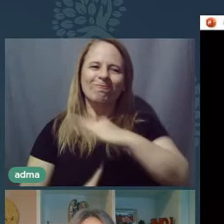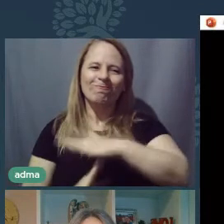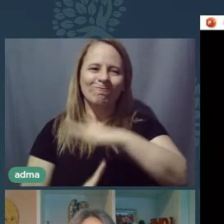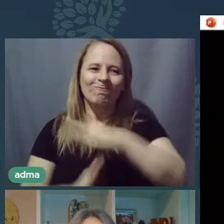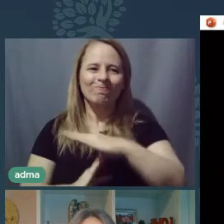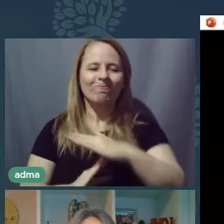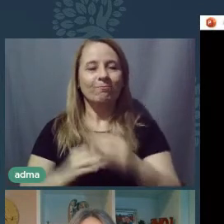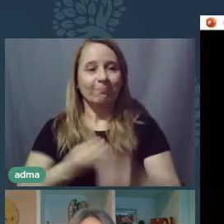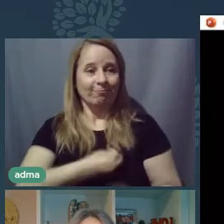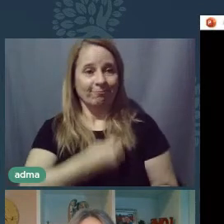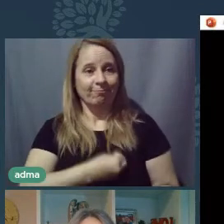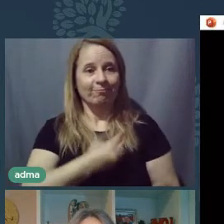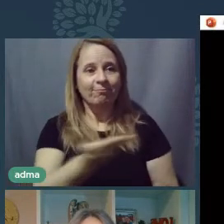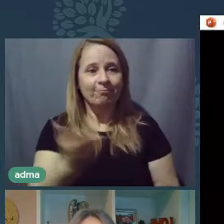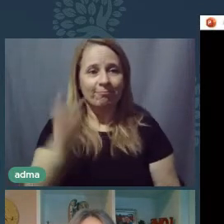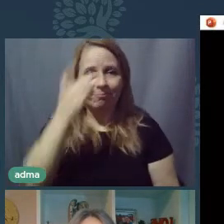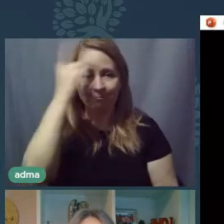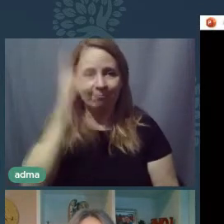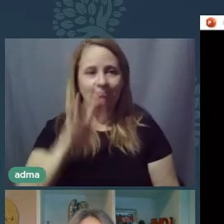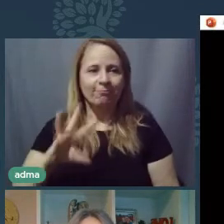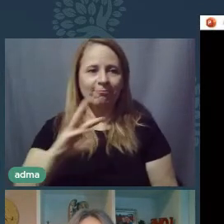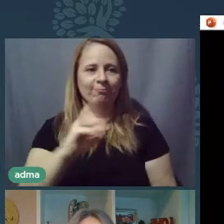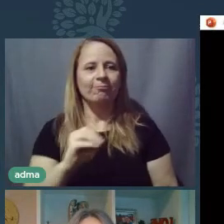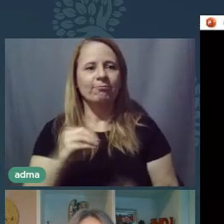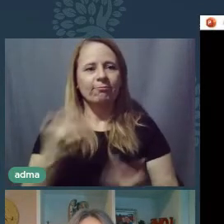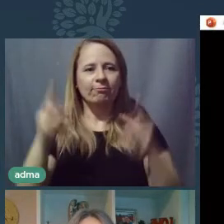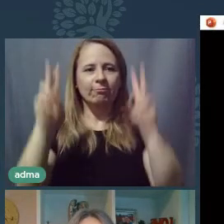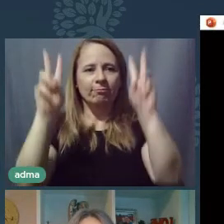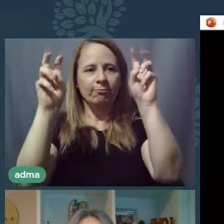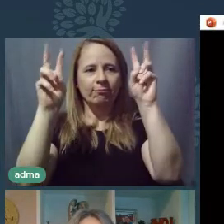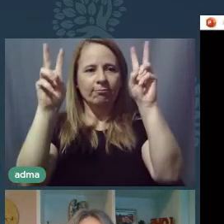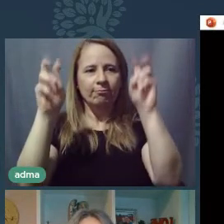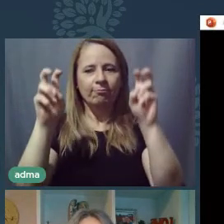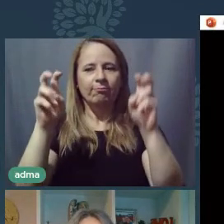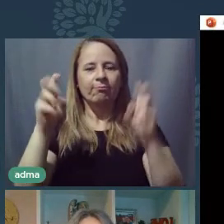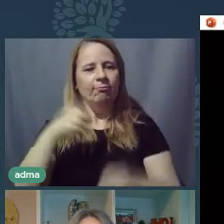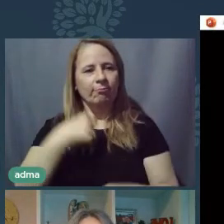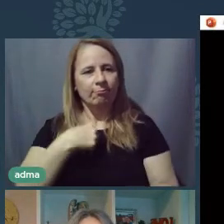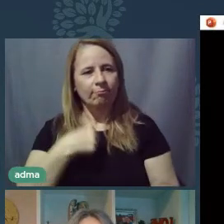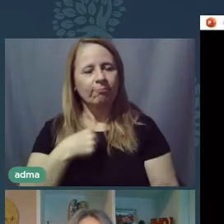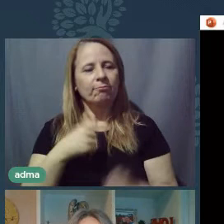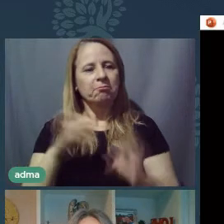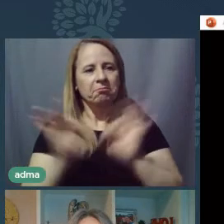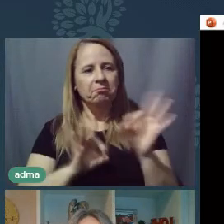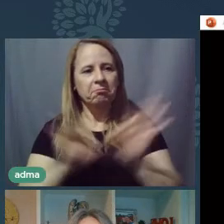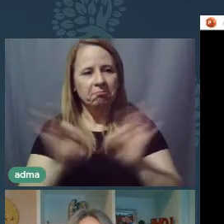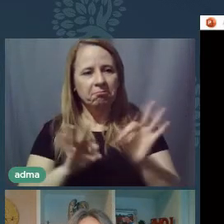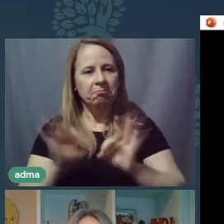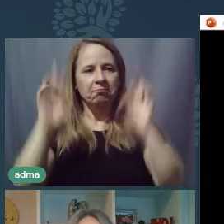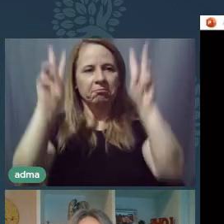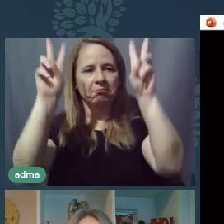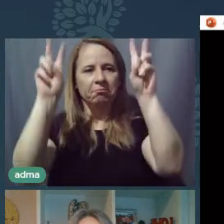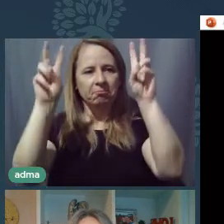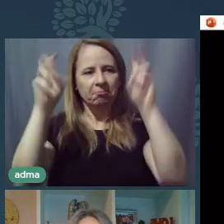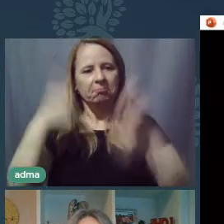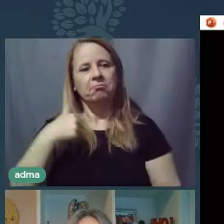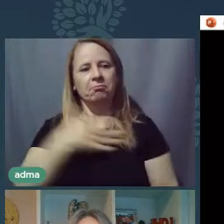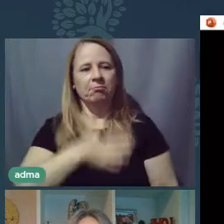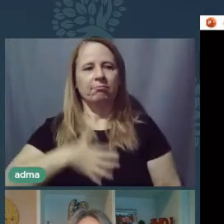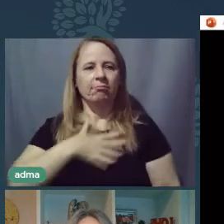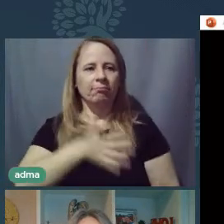Em especial, o tema que ficou para eu abordar é um tema que eu gosto bastante de